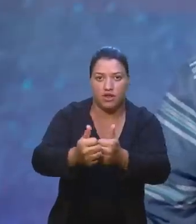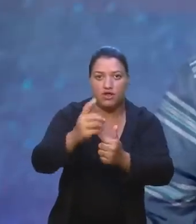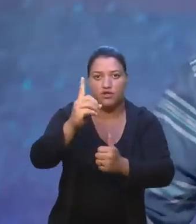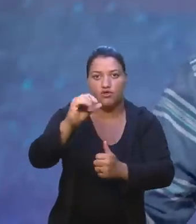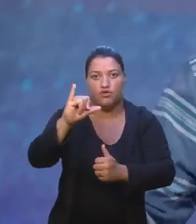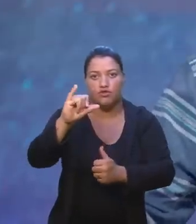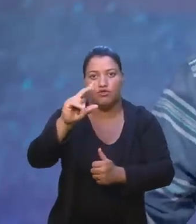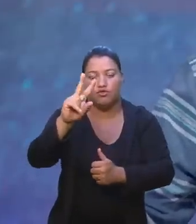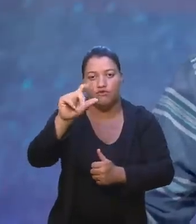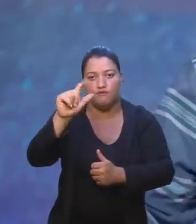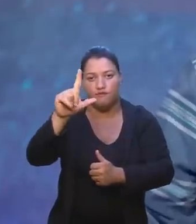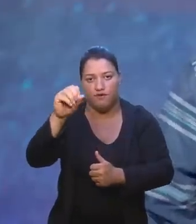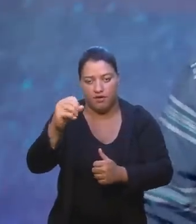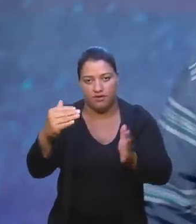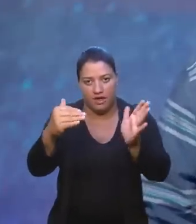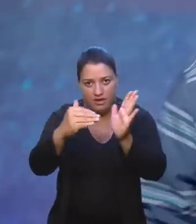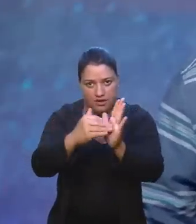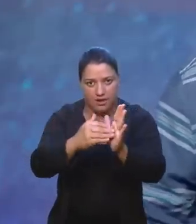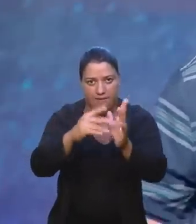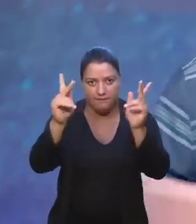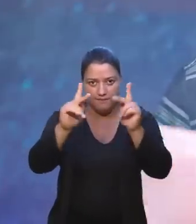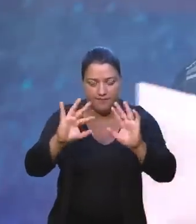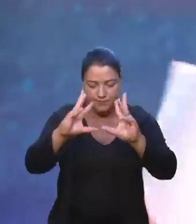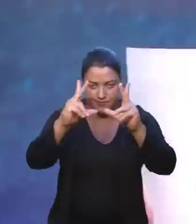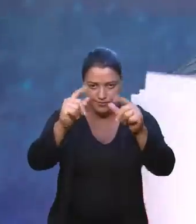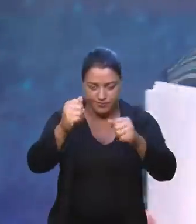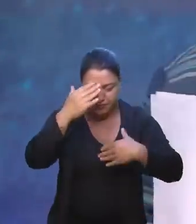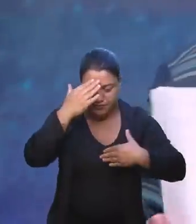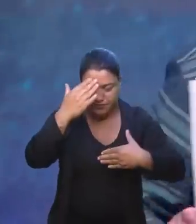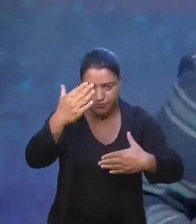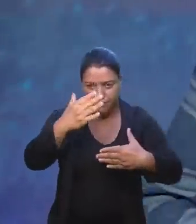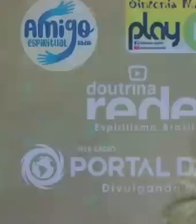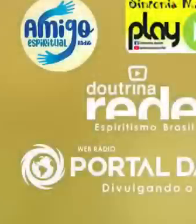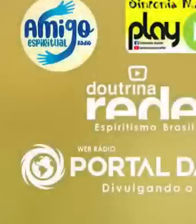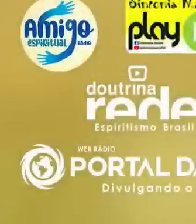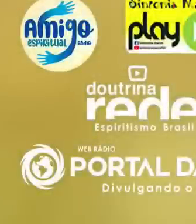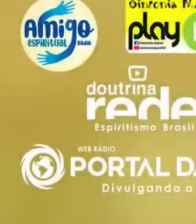Pereira Franco. Até já, muita paz a todos. Obrigado.